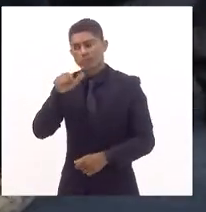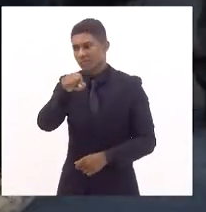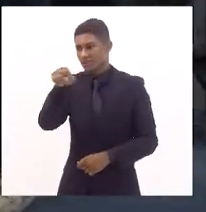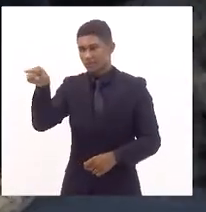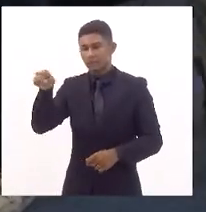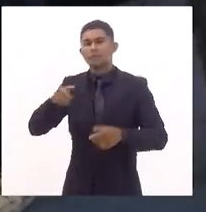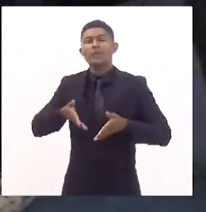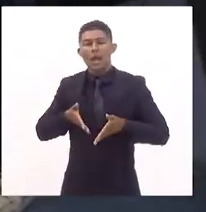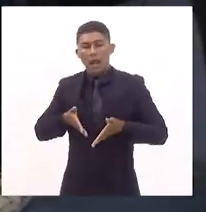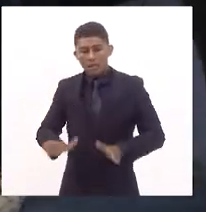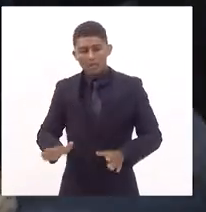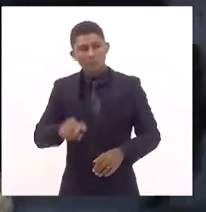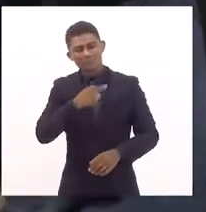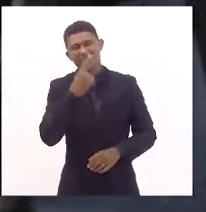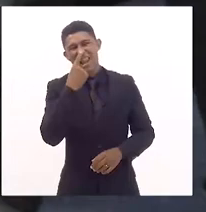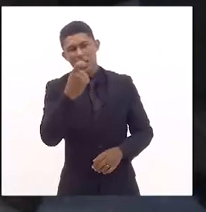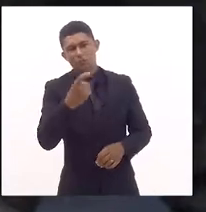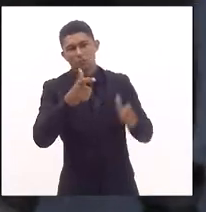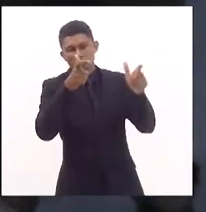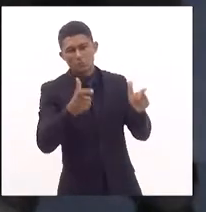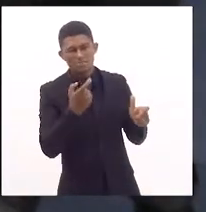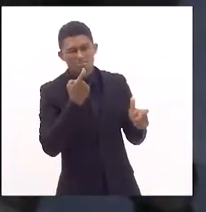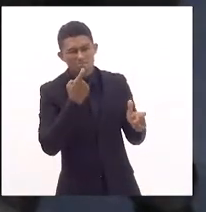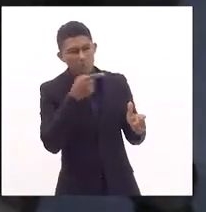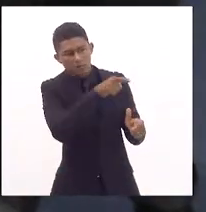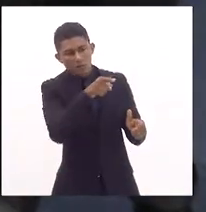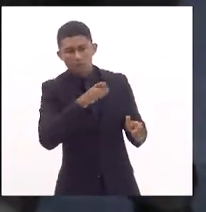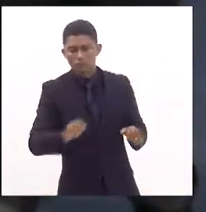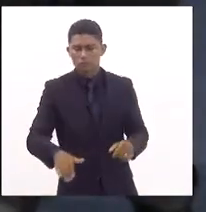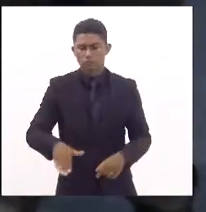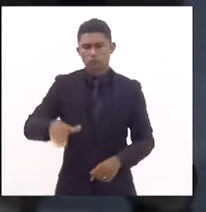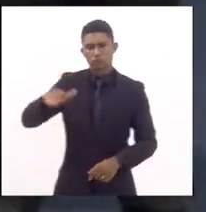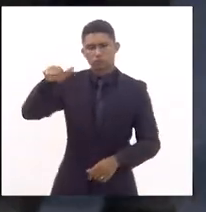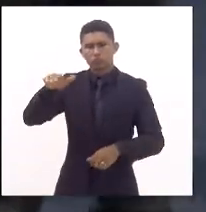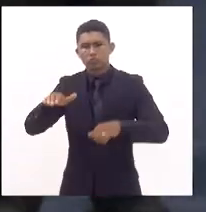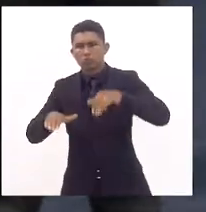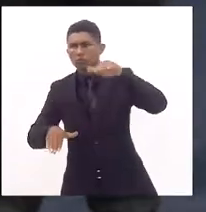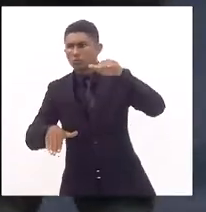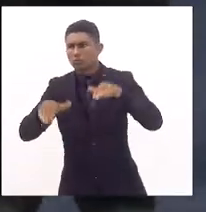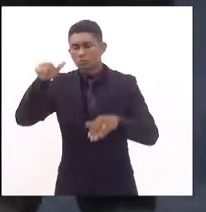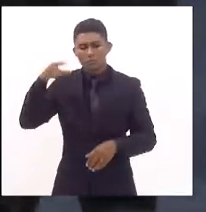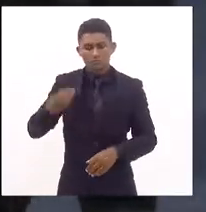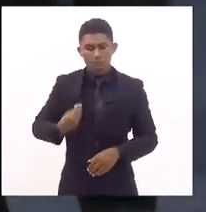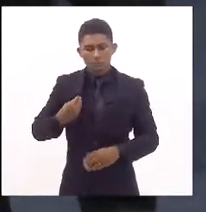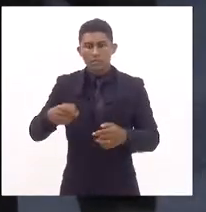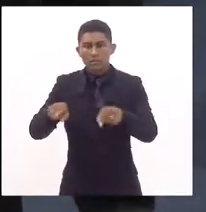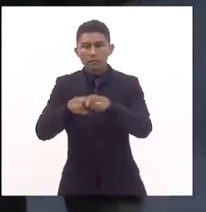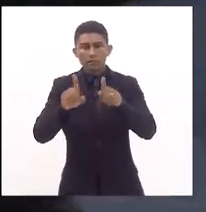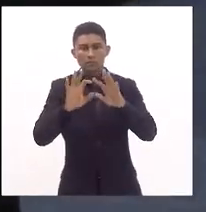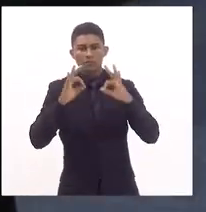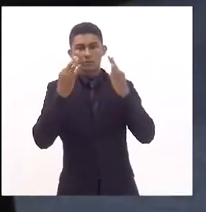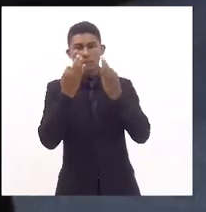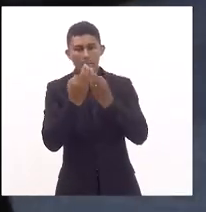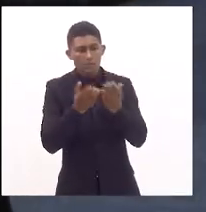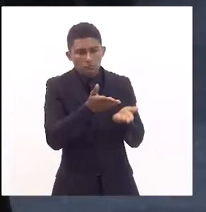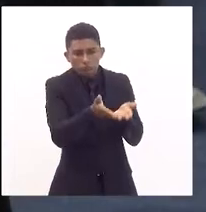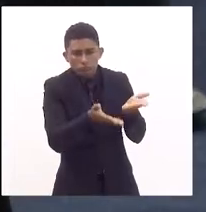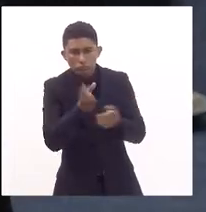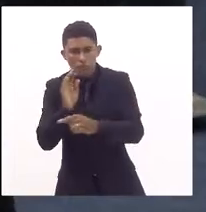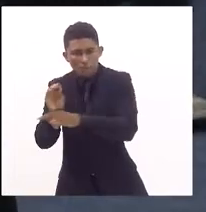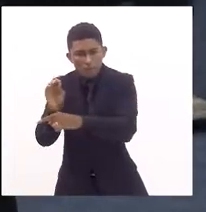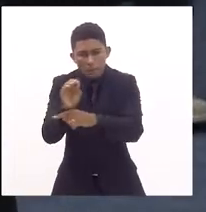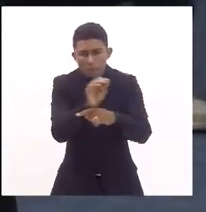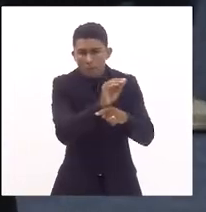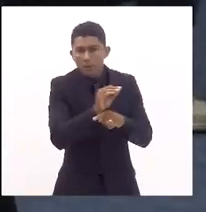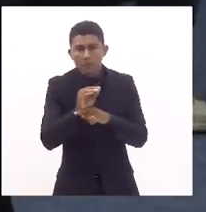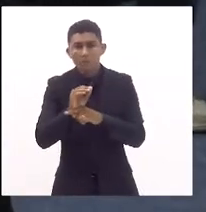nos lixões, que cresceram, sobreviveram, sustentaram as suas famílias e hoje ainda